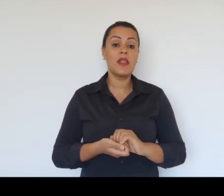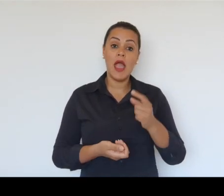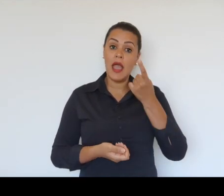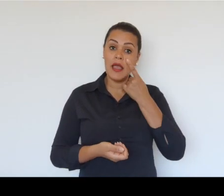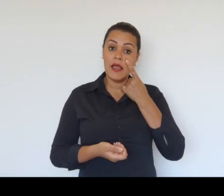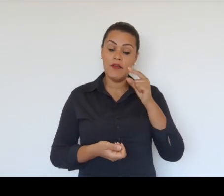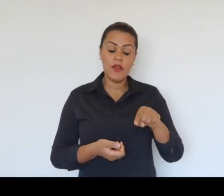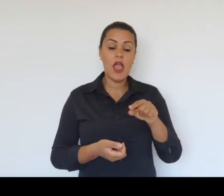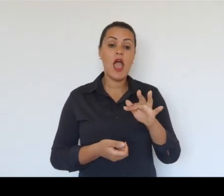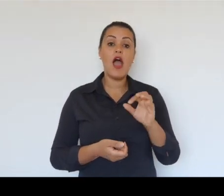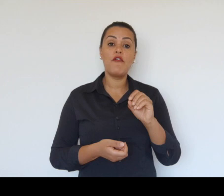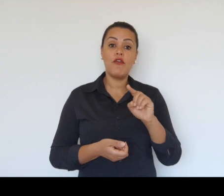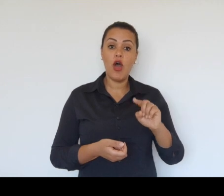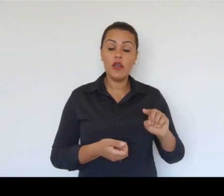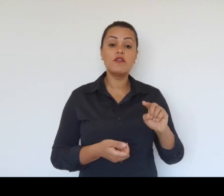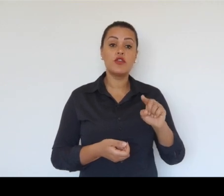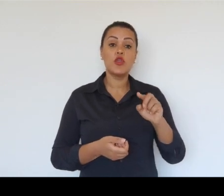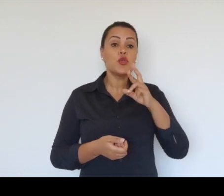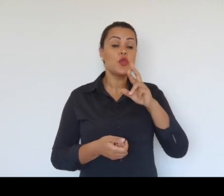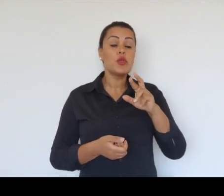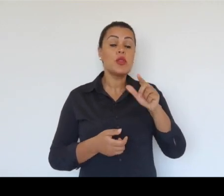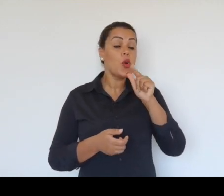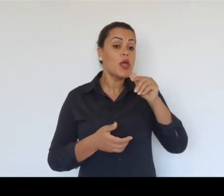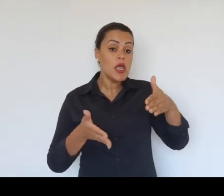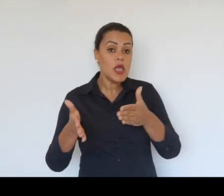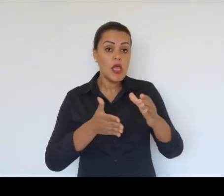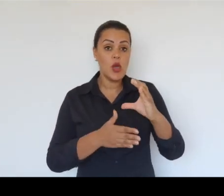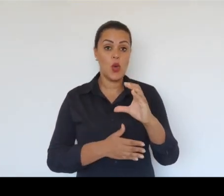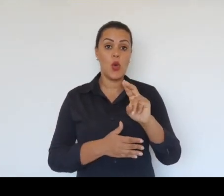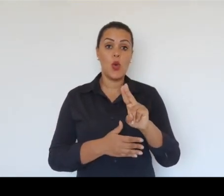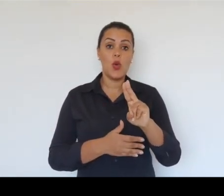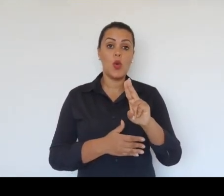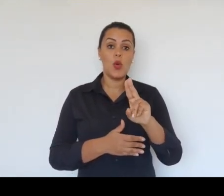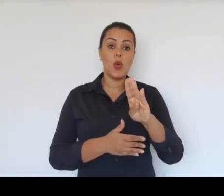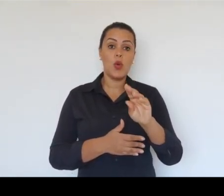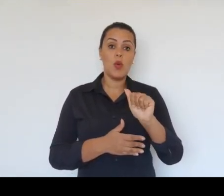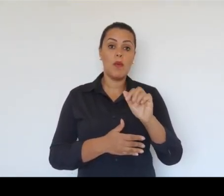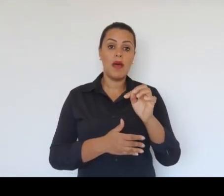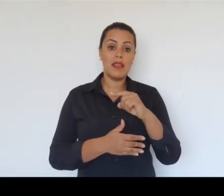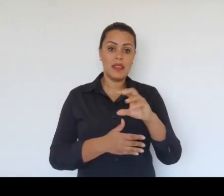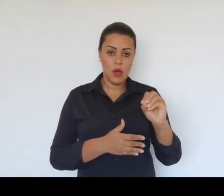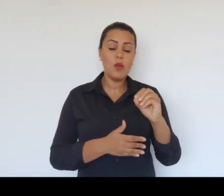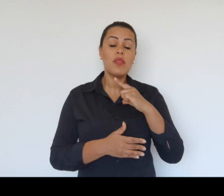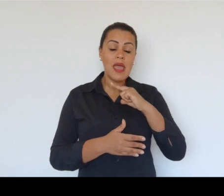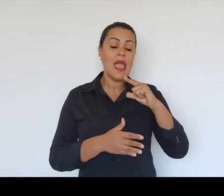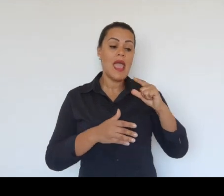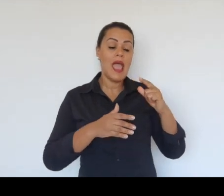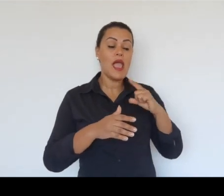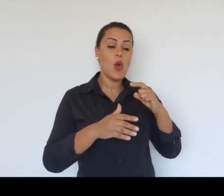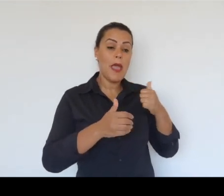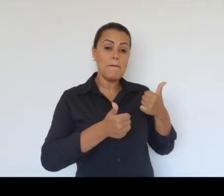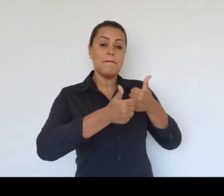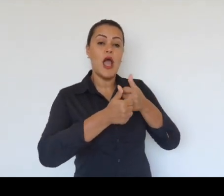Aqui a gente está na foz do rio Cubatão, então ela tem influência da maré, né? É um ambiente